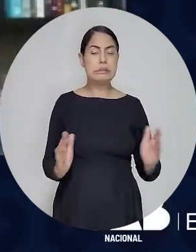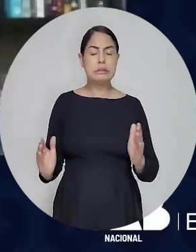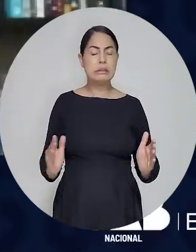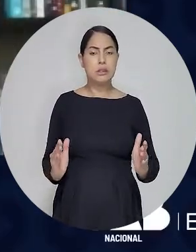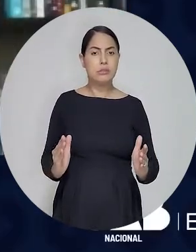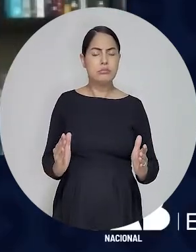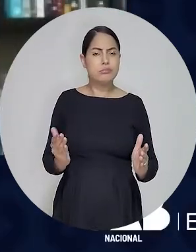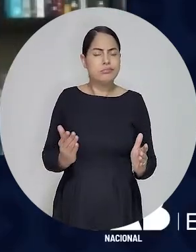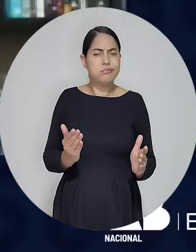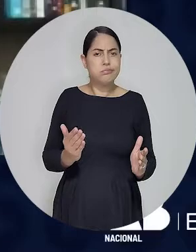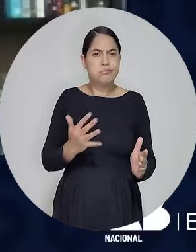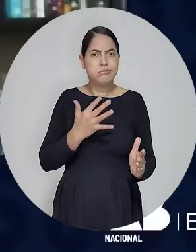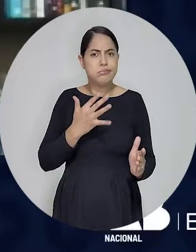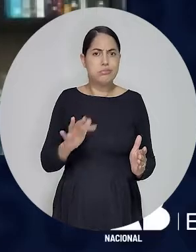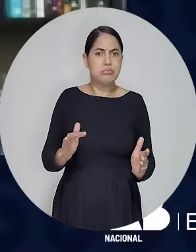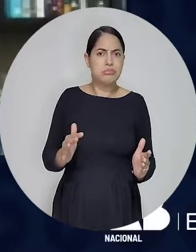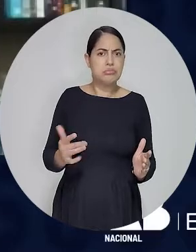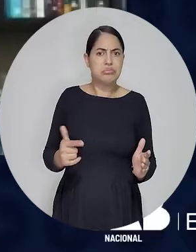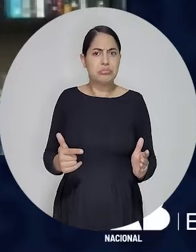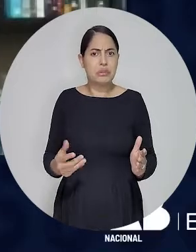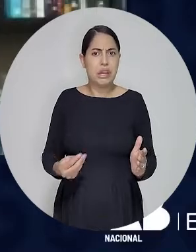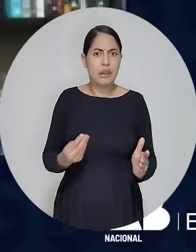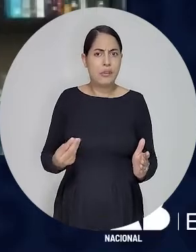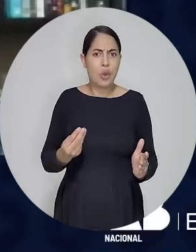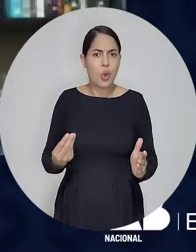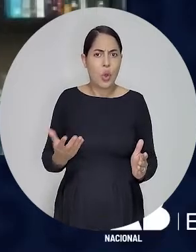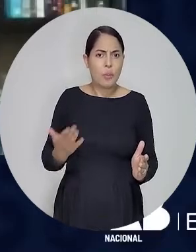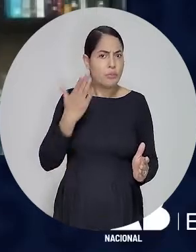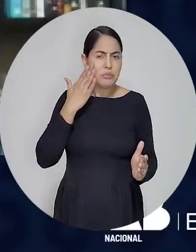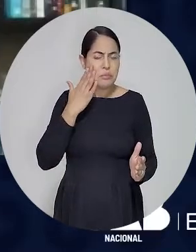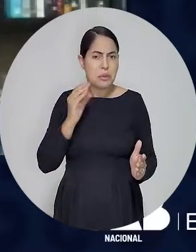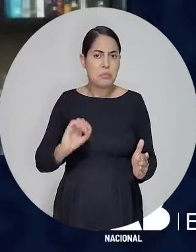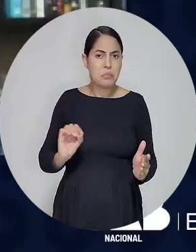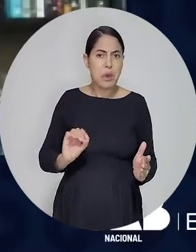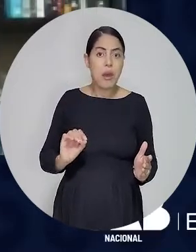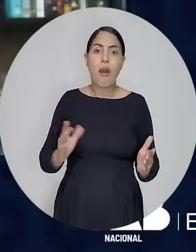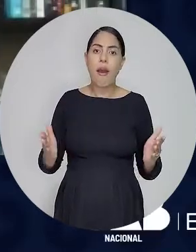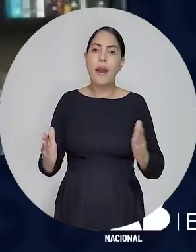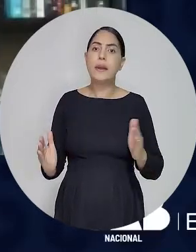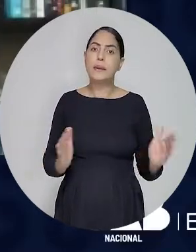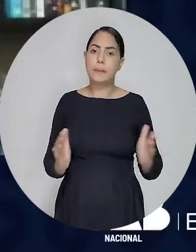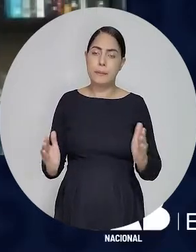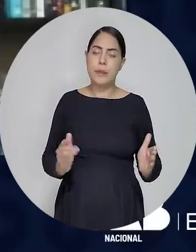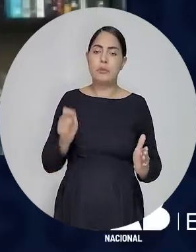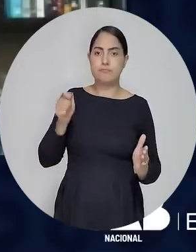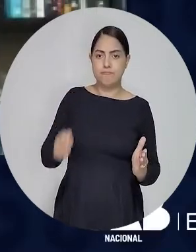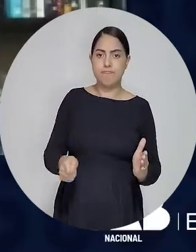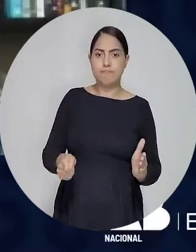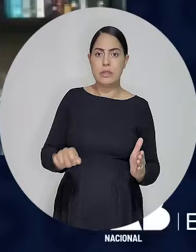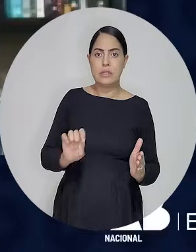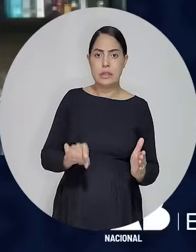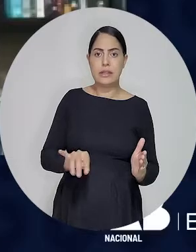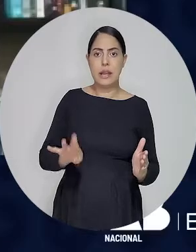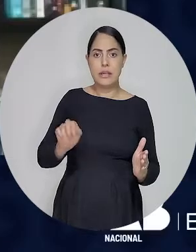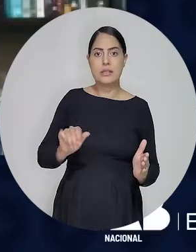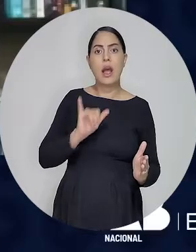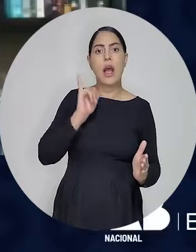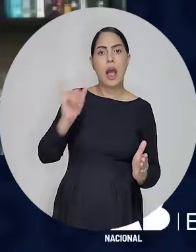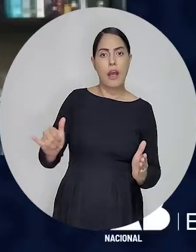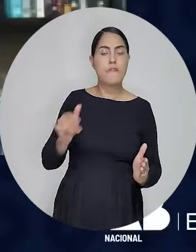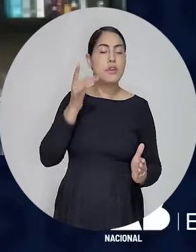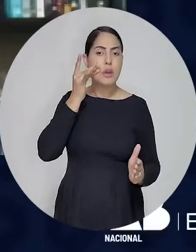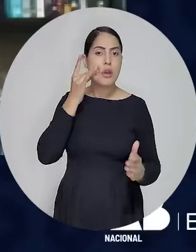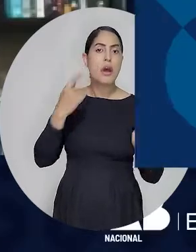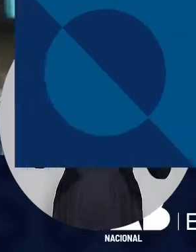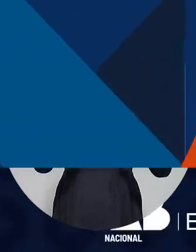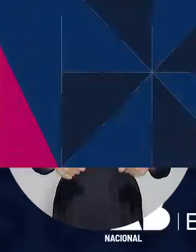na hora que você começar o cumprimento de sentença, você vai ter que realizar uma intimação pessoal desse réu